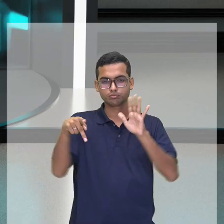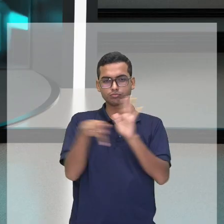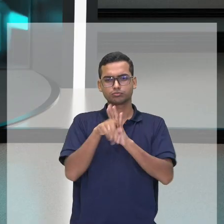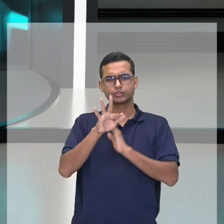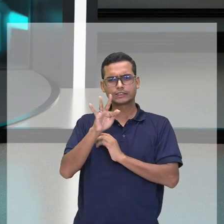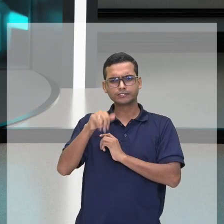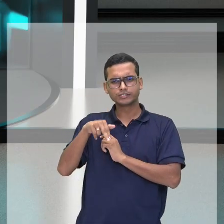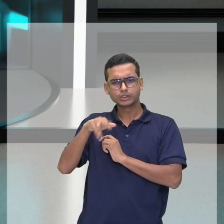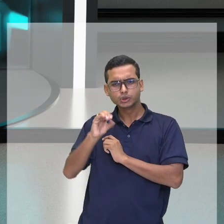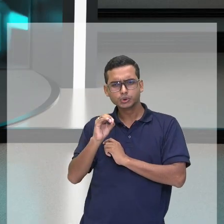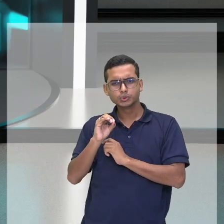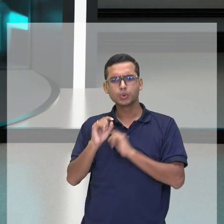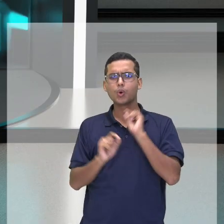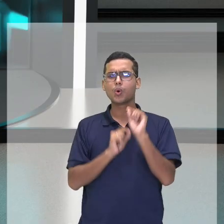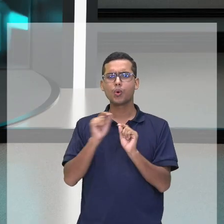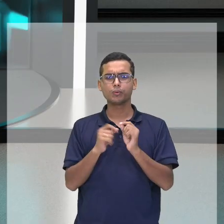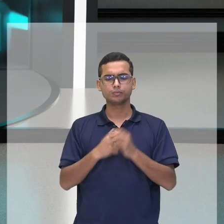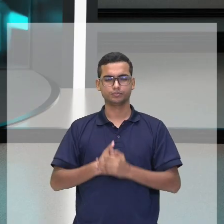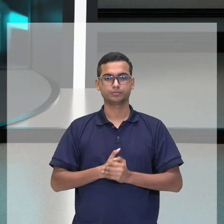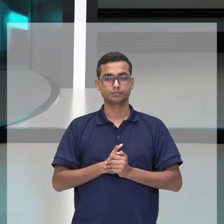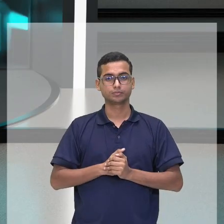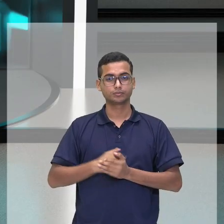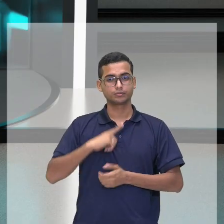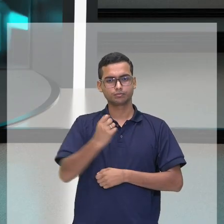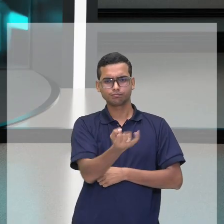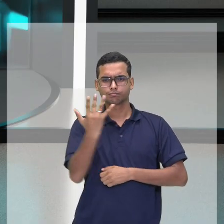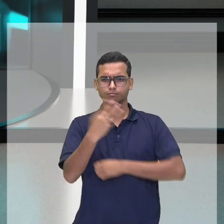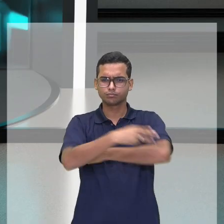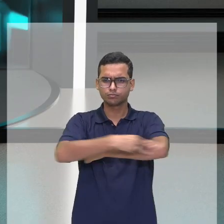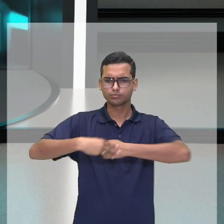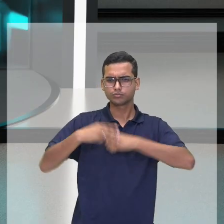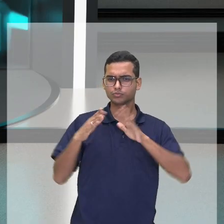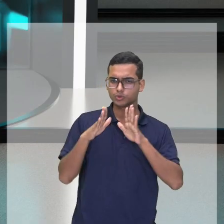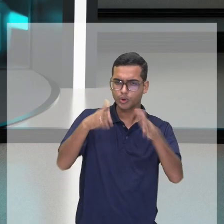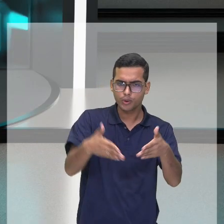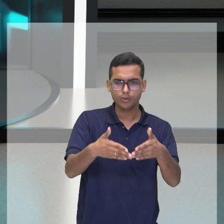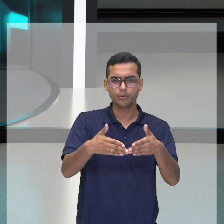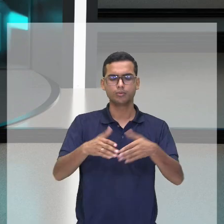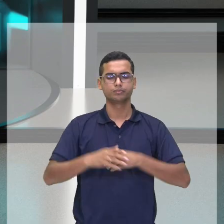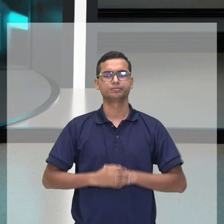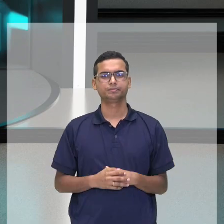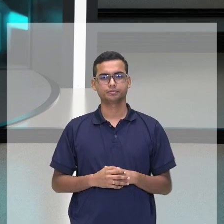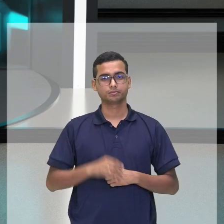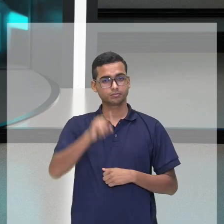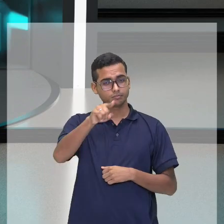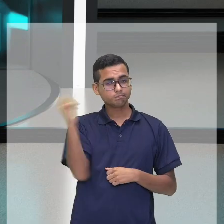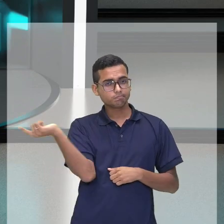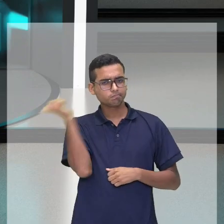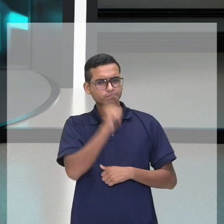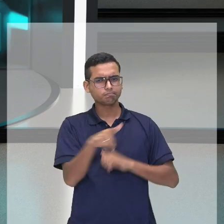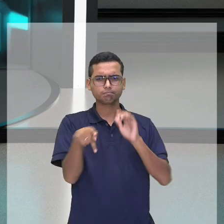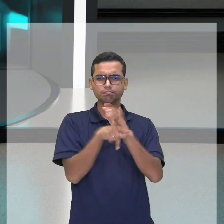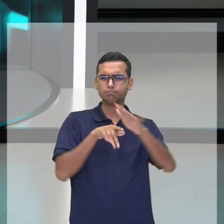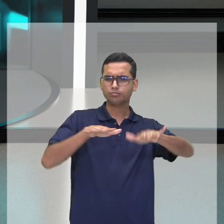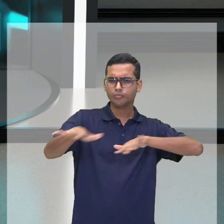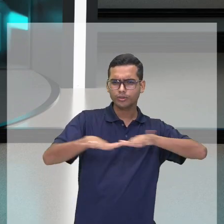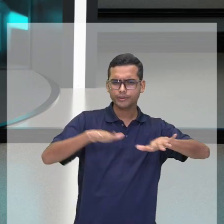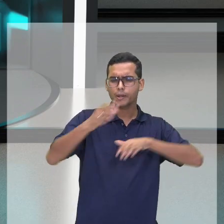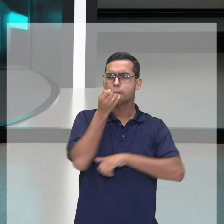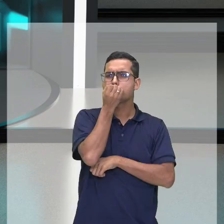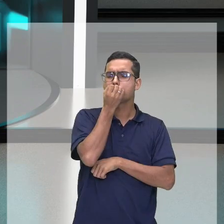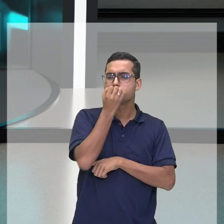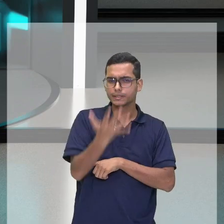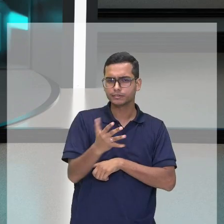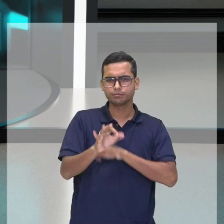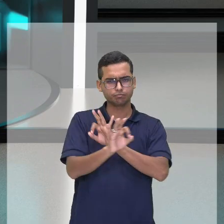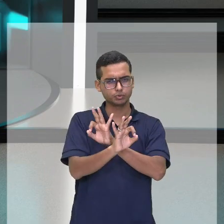envolver uma quantidade bem específica de músculos para que você faça movimentos bem